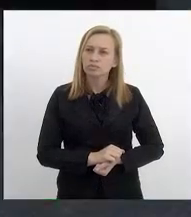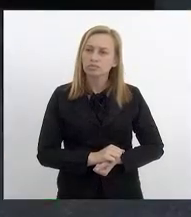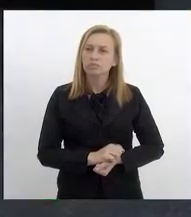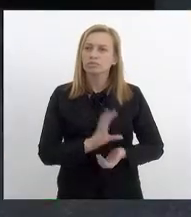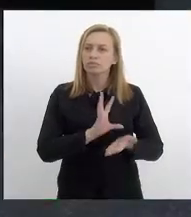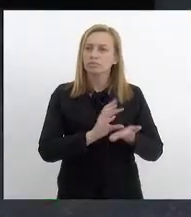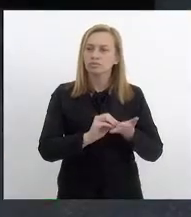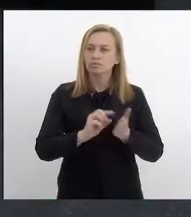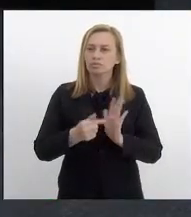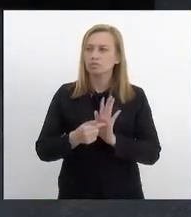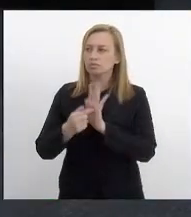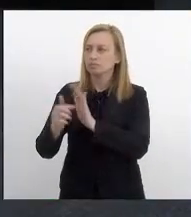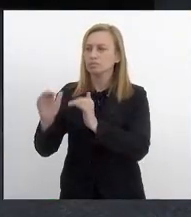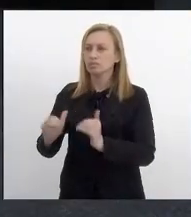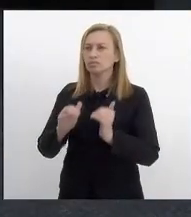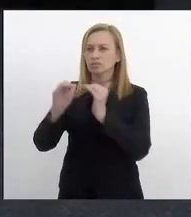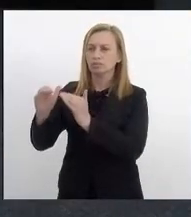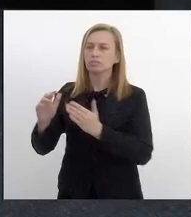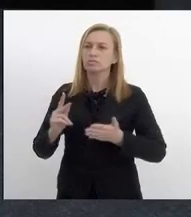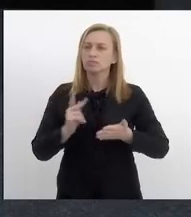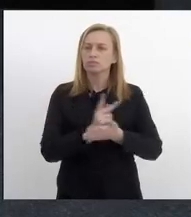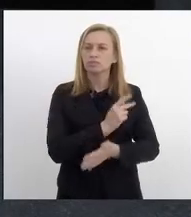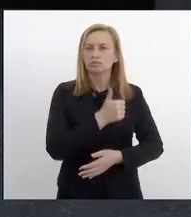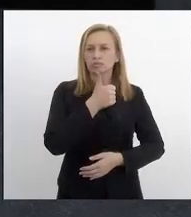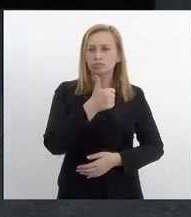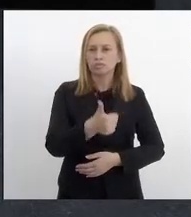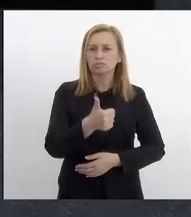A ata reflete com exatidão o ocorrido na